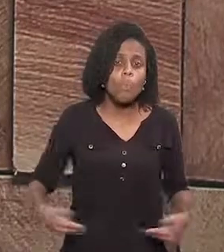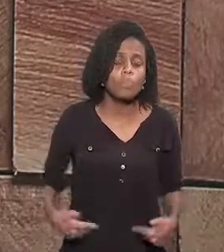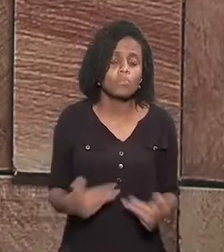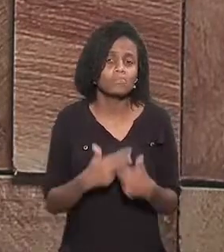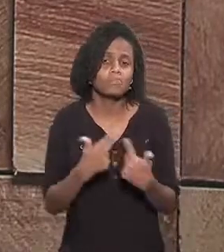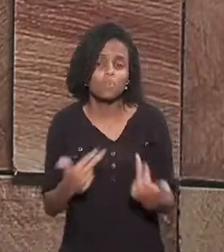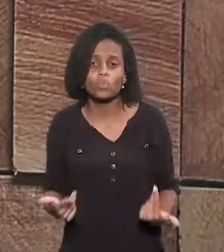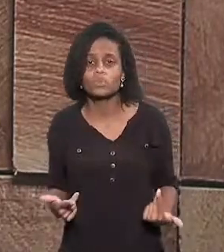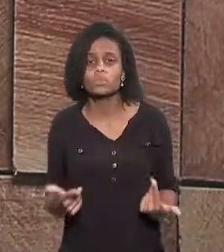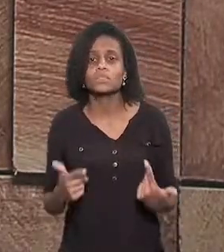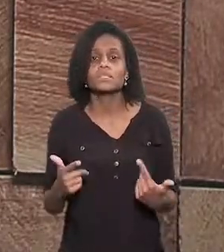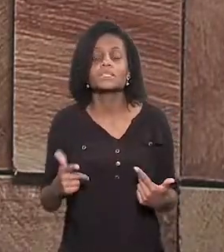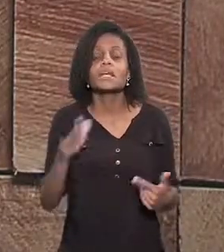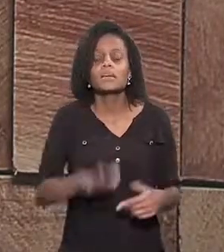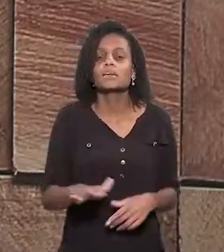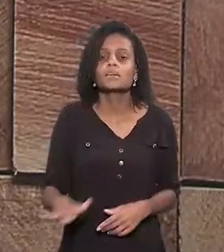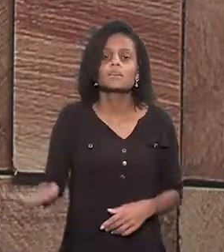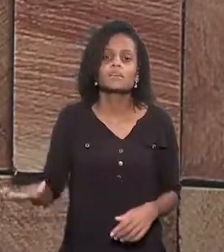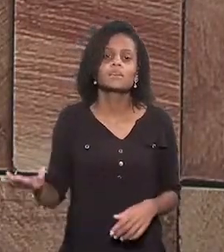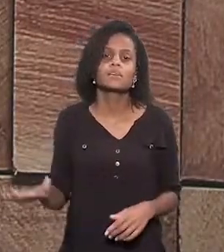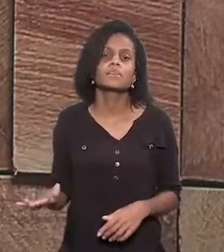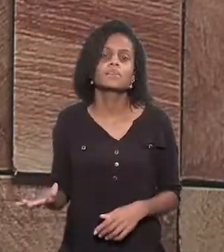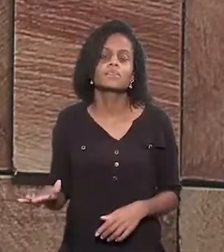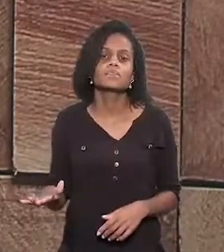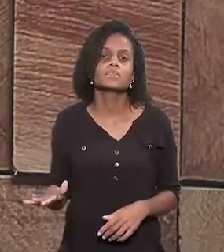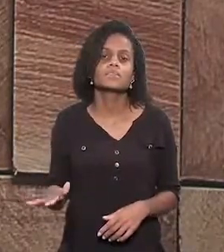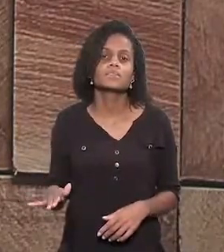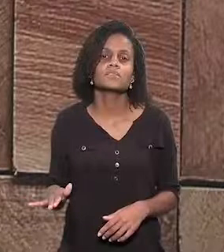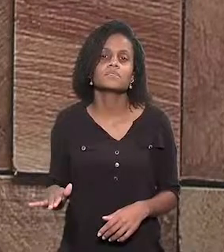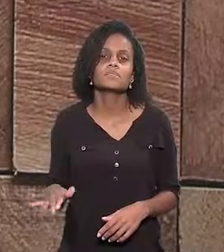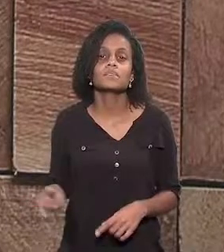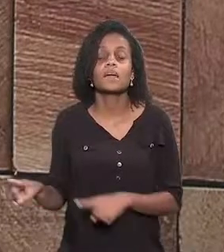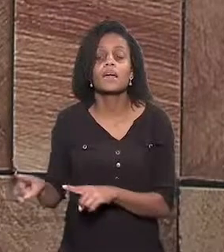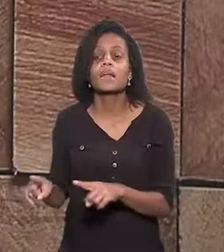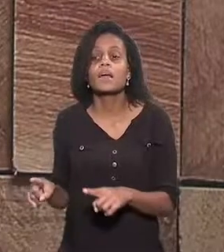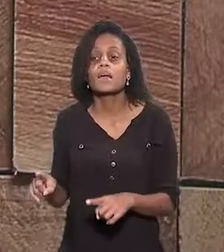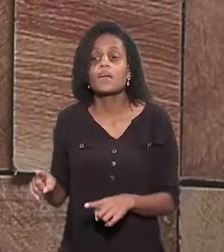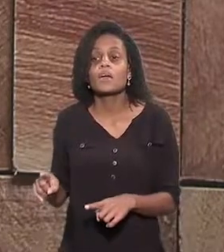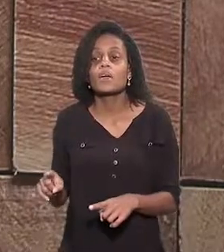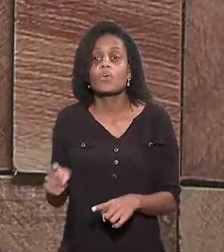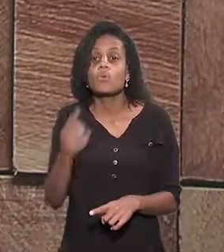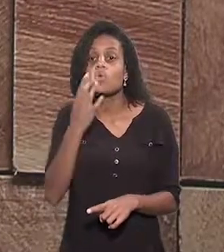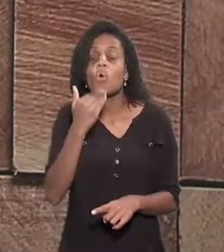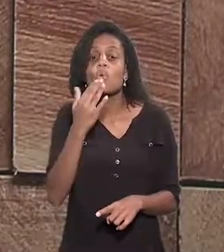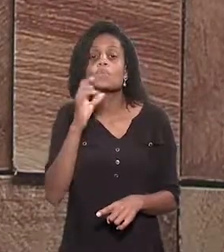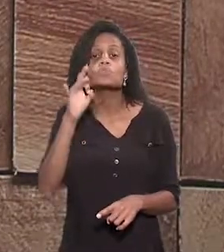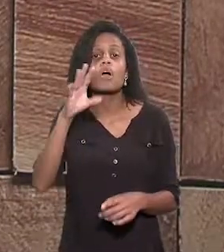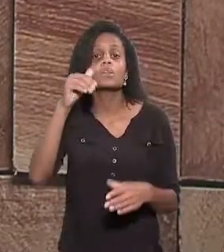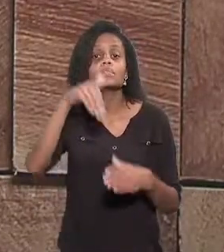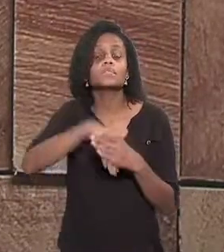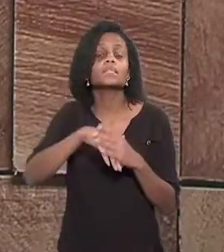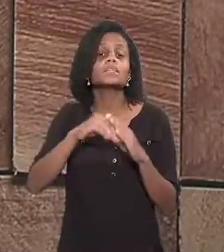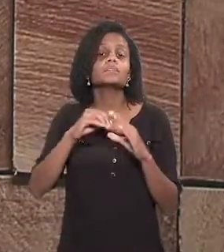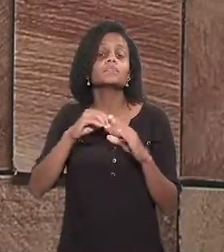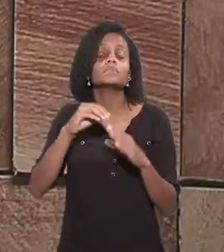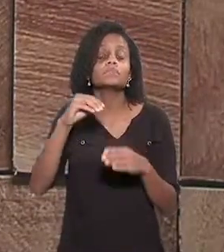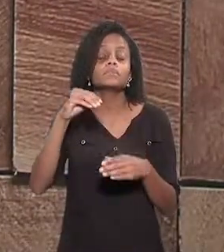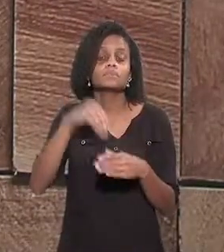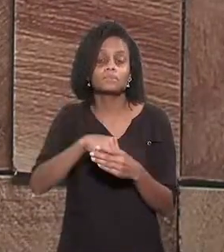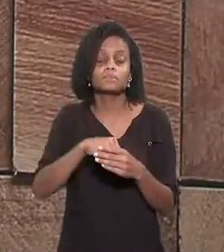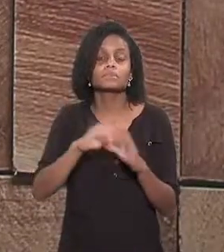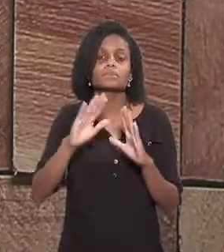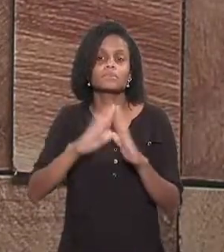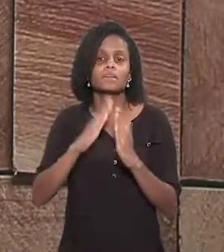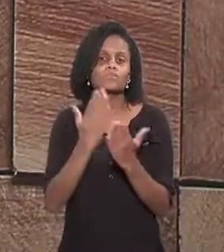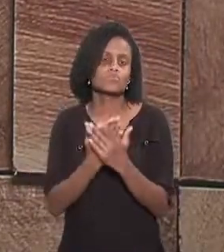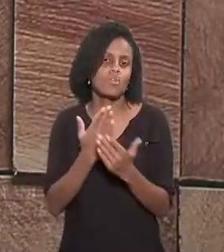fome, muitas crianças, por exemplo, fazem a única refeição dentro da escola. Ainda é uma